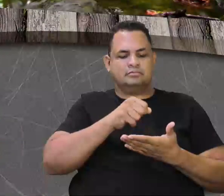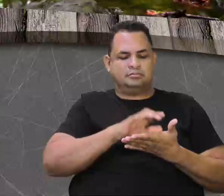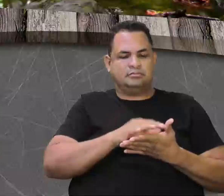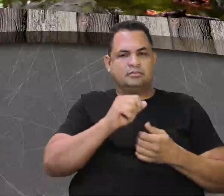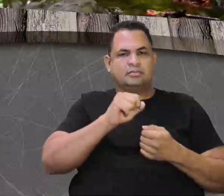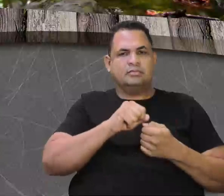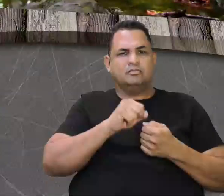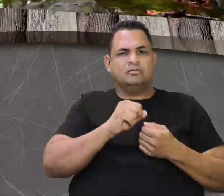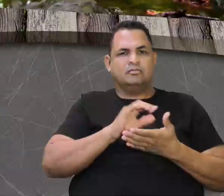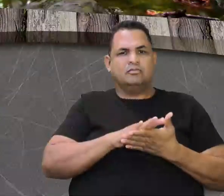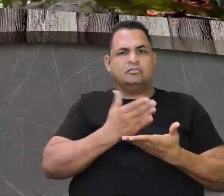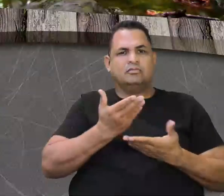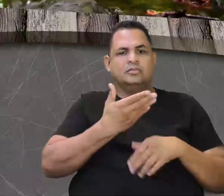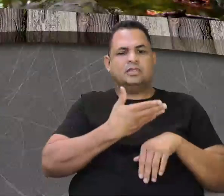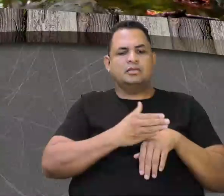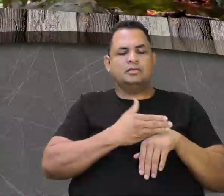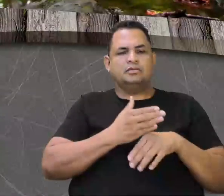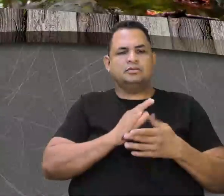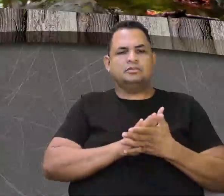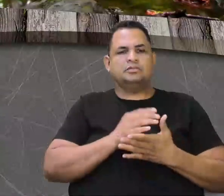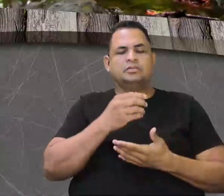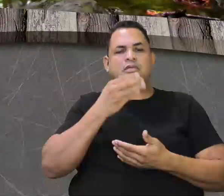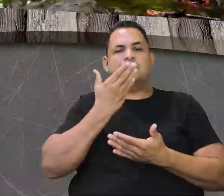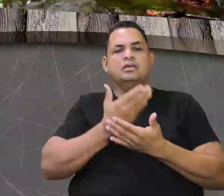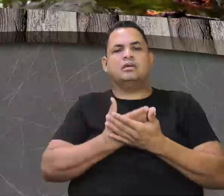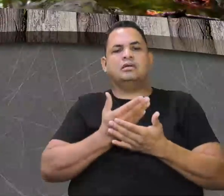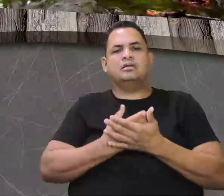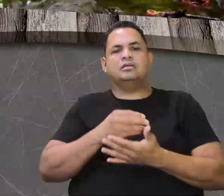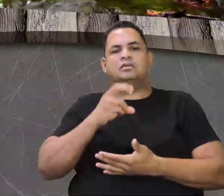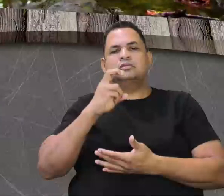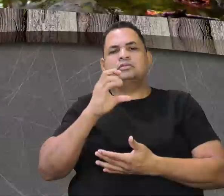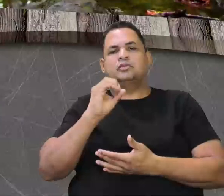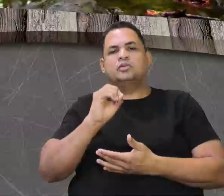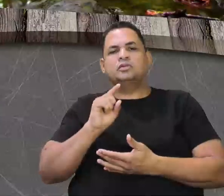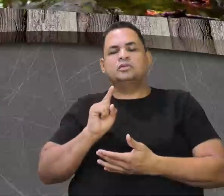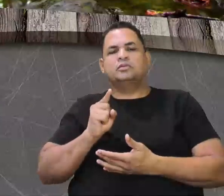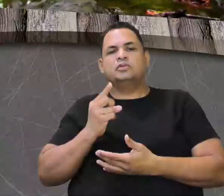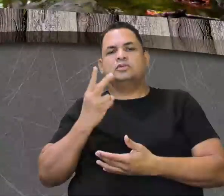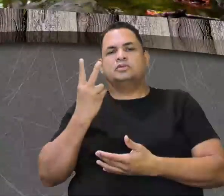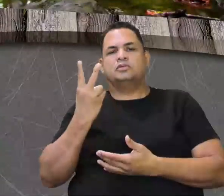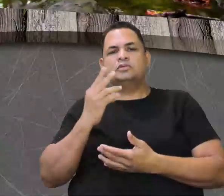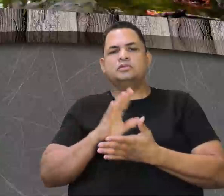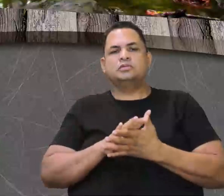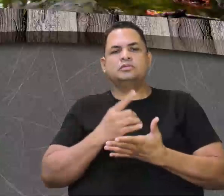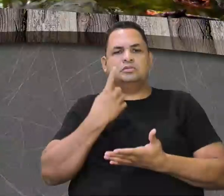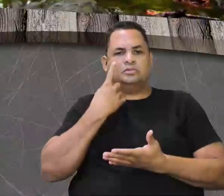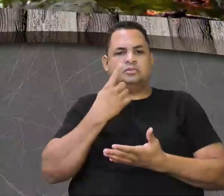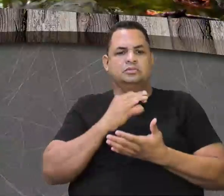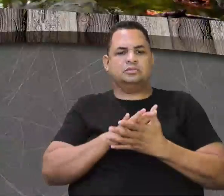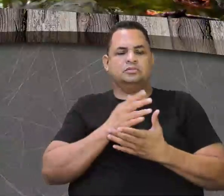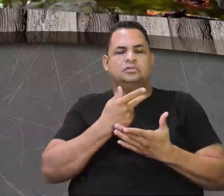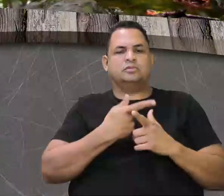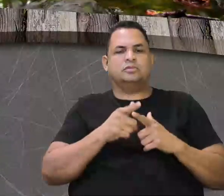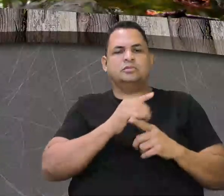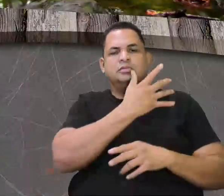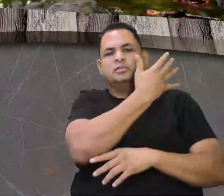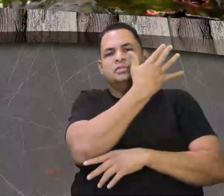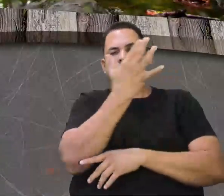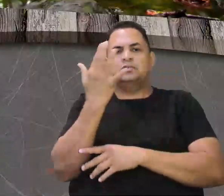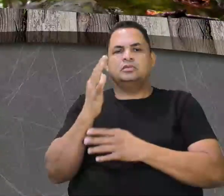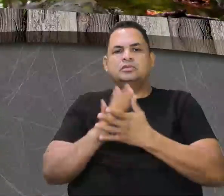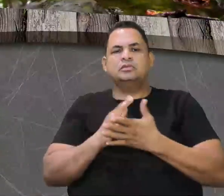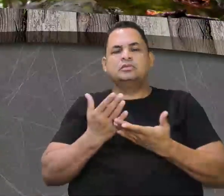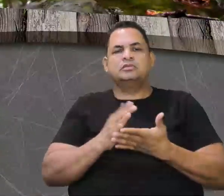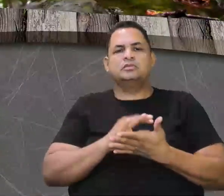que nós selecionamos para essa aula, aula 50.2, que nós vimos sobre os problemas ambientais. Vamos ver o